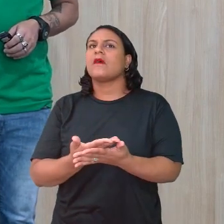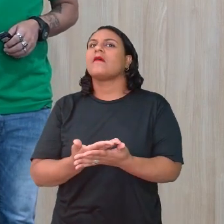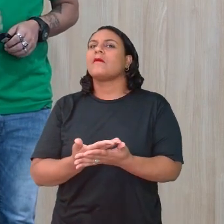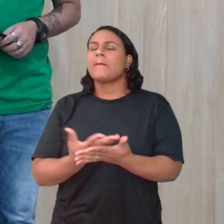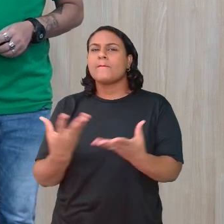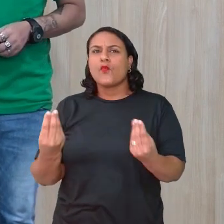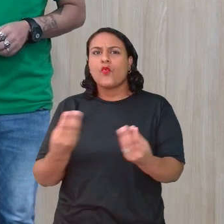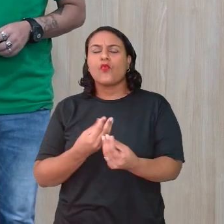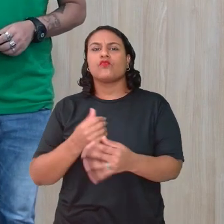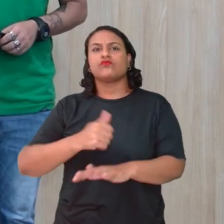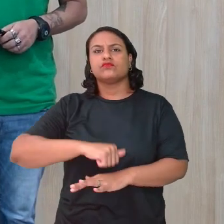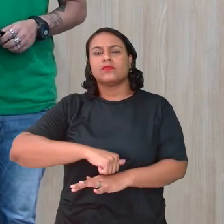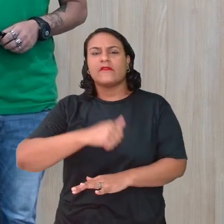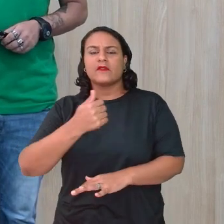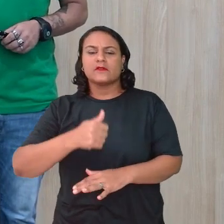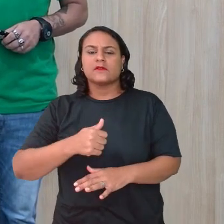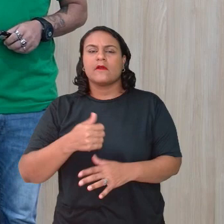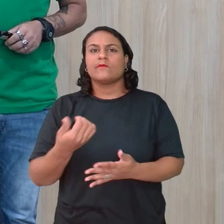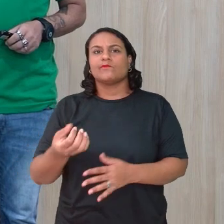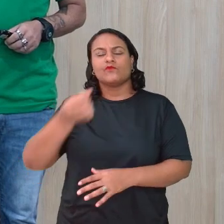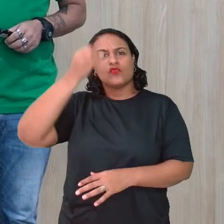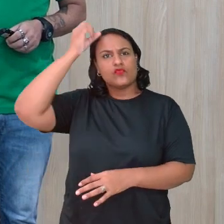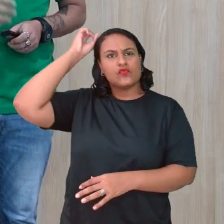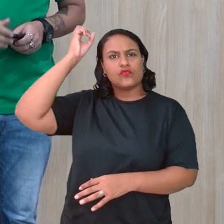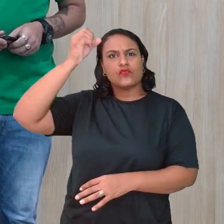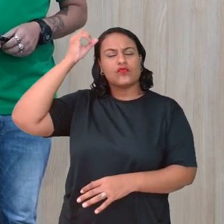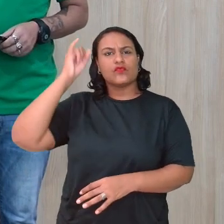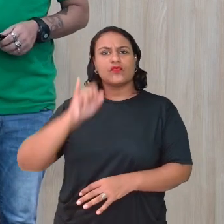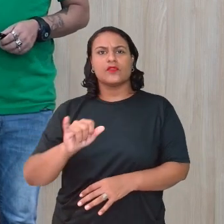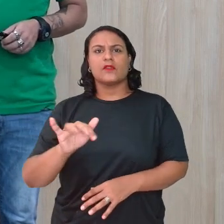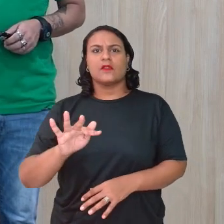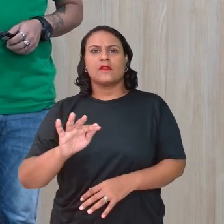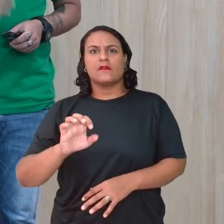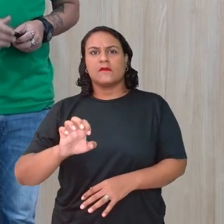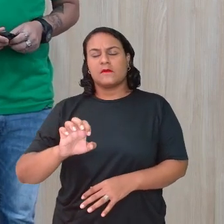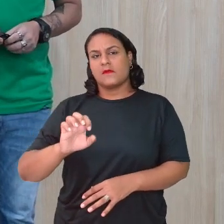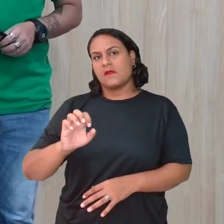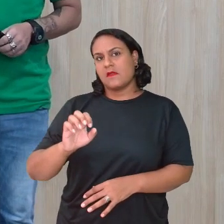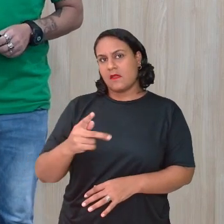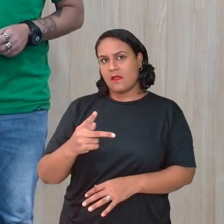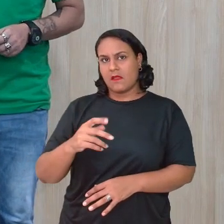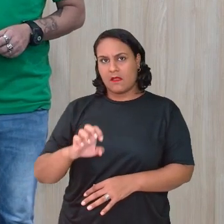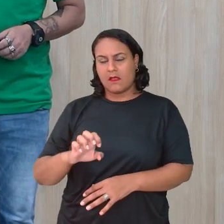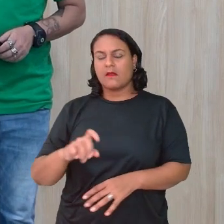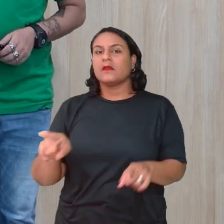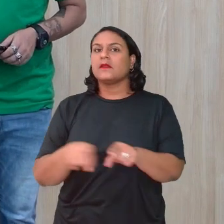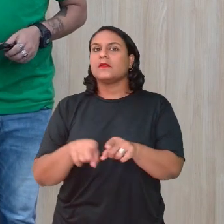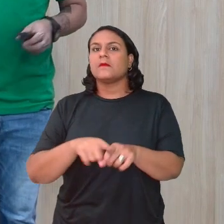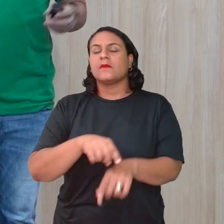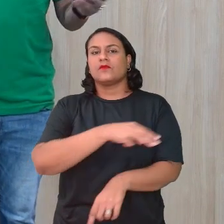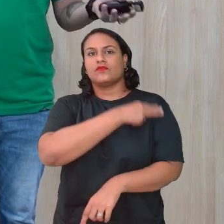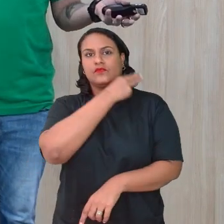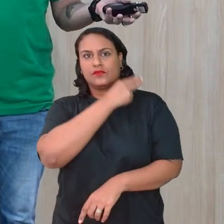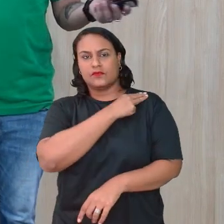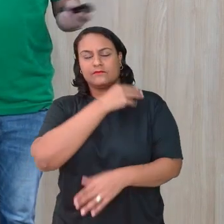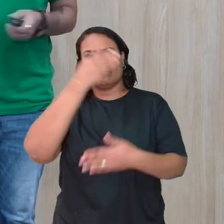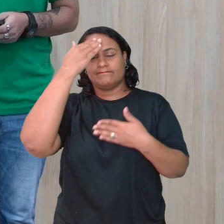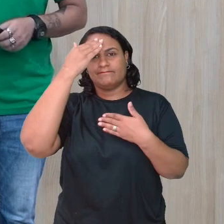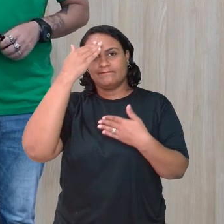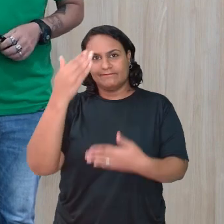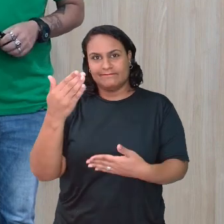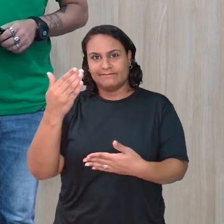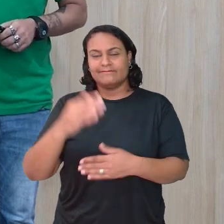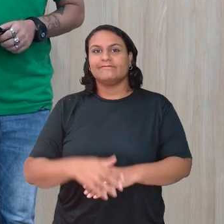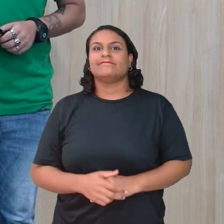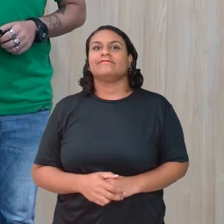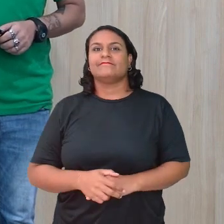nas avaliações aí nos vestibulares de FPE, ETE, quanto lá no ensino médio, ok? Agradeço muito